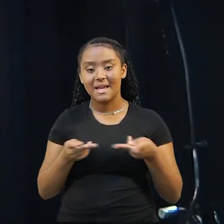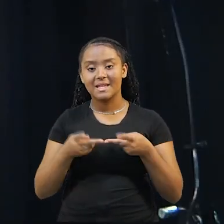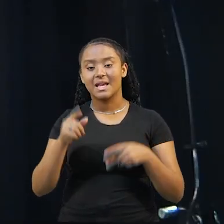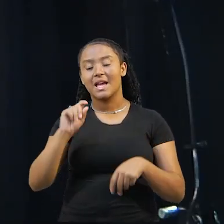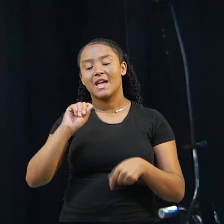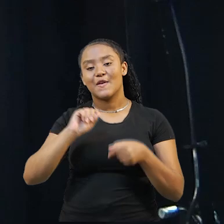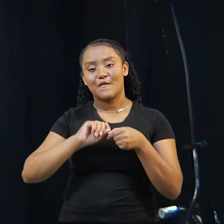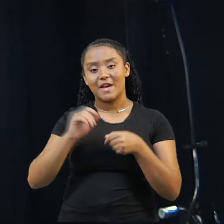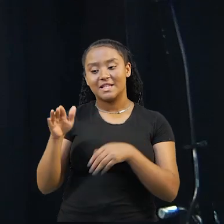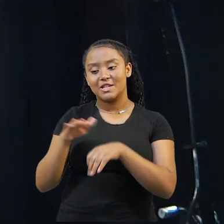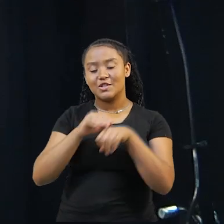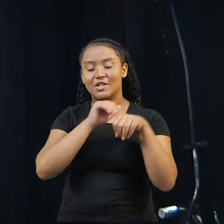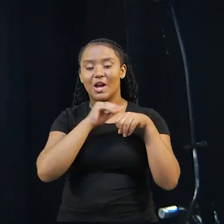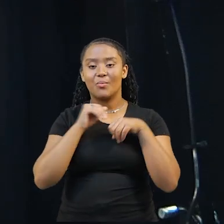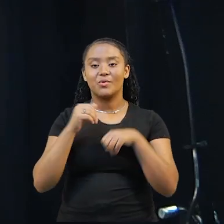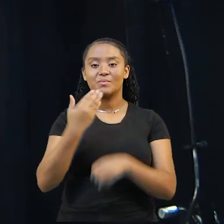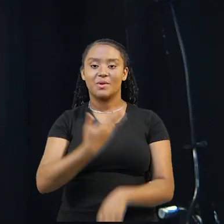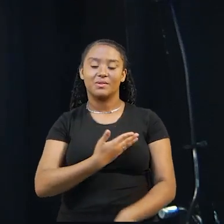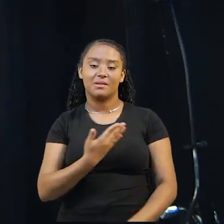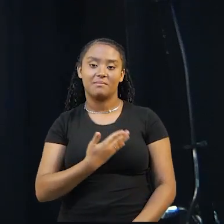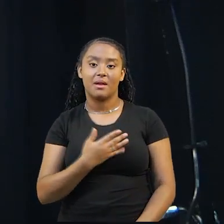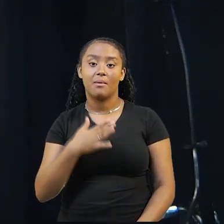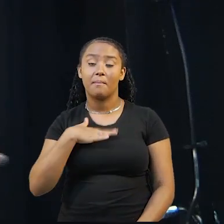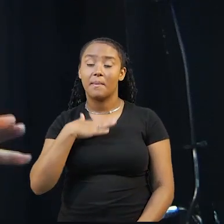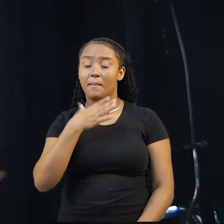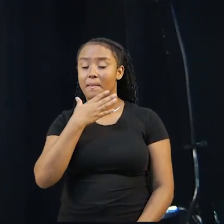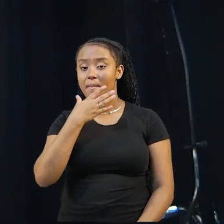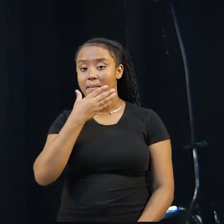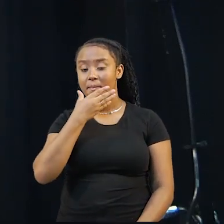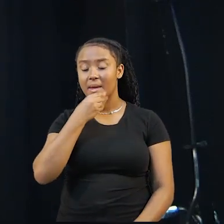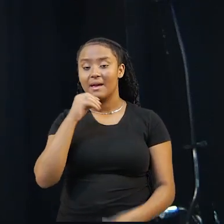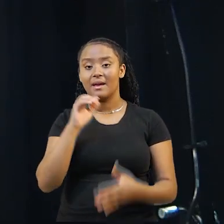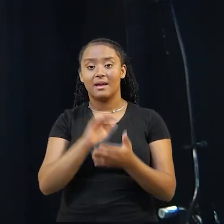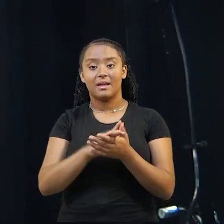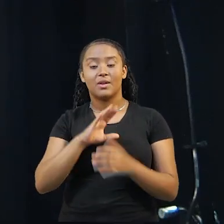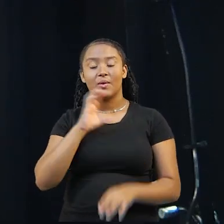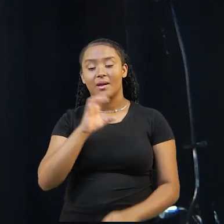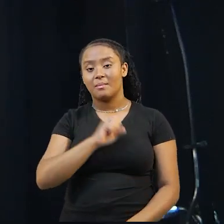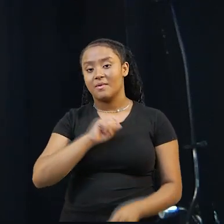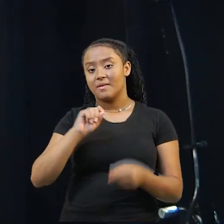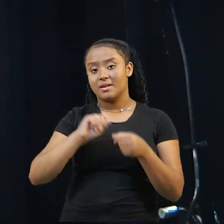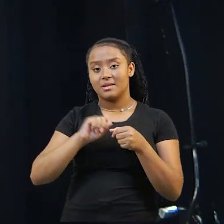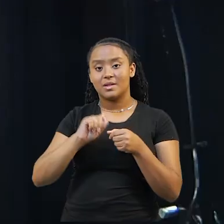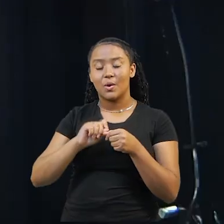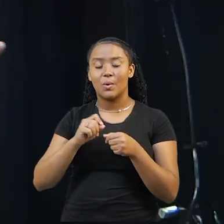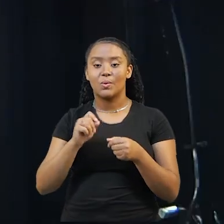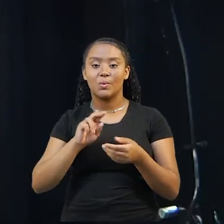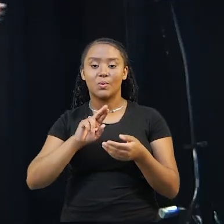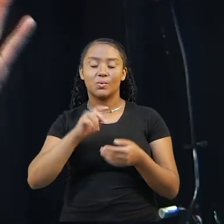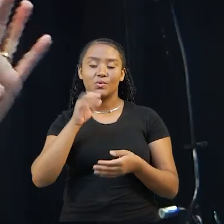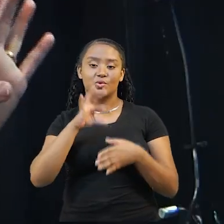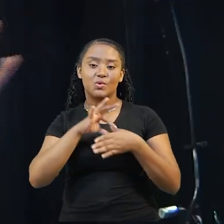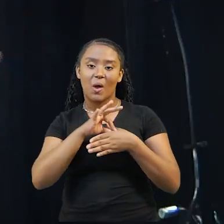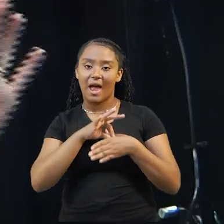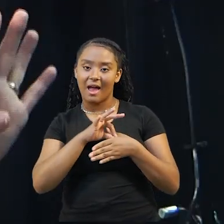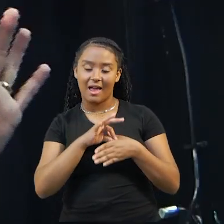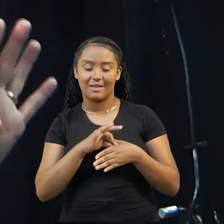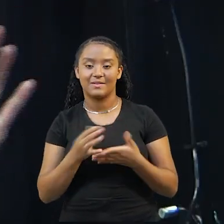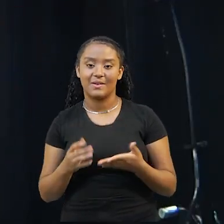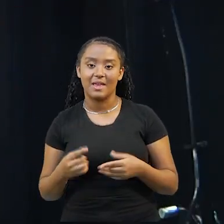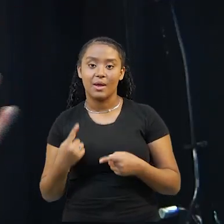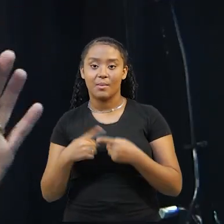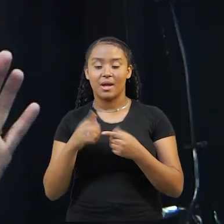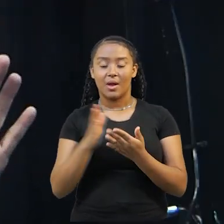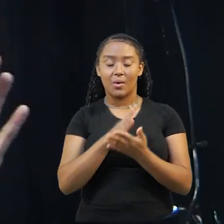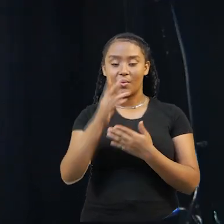chamo os amigos em casa para comerem com a gente. Meu marido adora fazer um churrasco também, então assim, até para desmistificar essa coisa